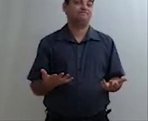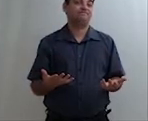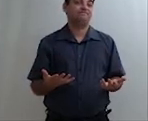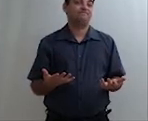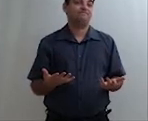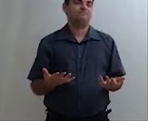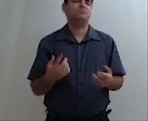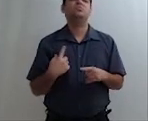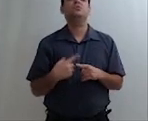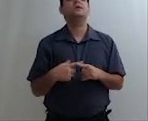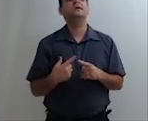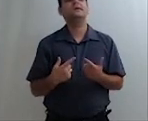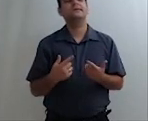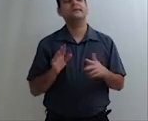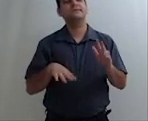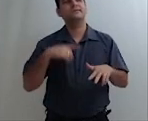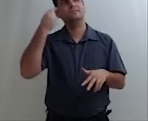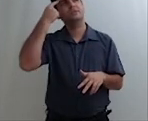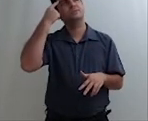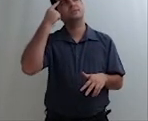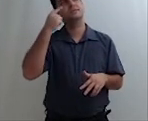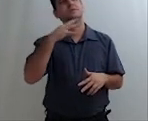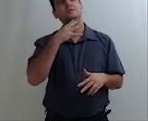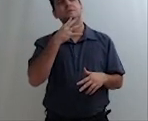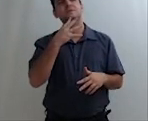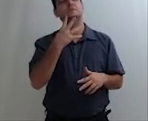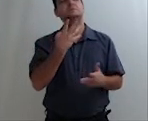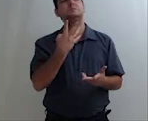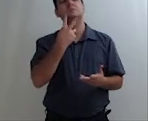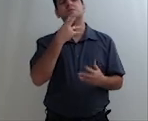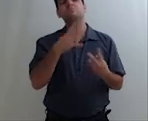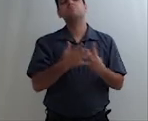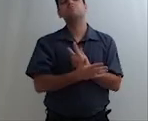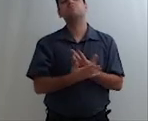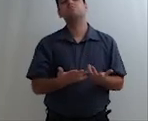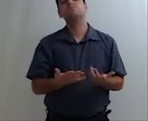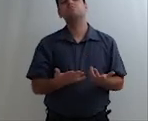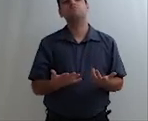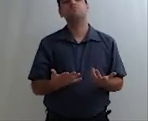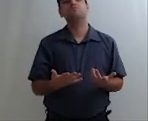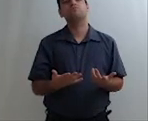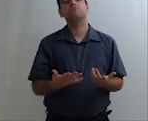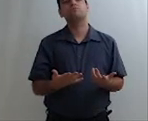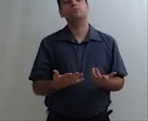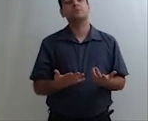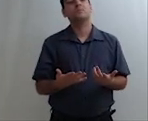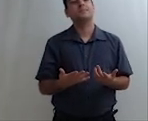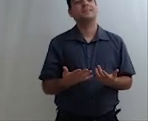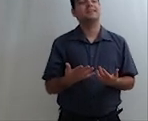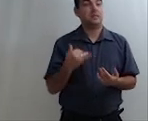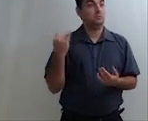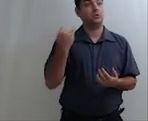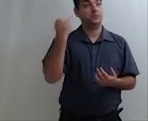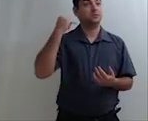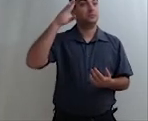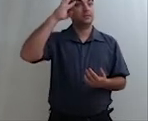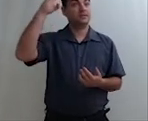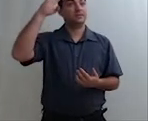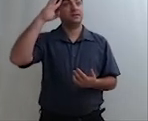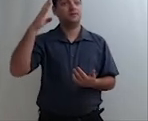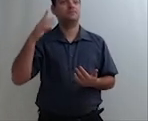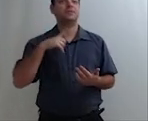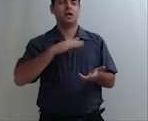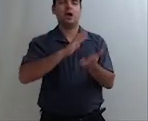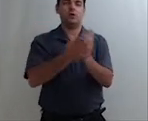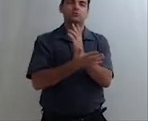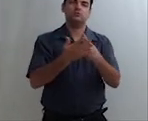comum um reconhecimento equivocado e essa pergunta se faz muito relevante porque em diversos acordos e